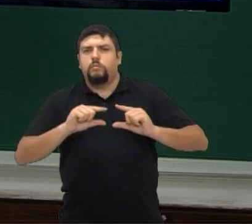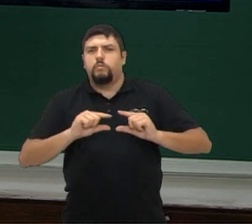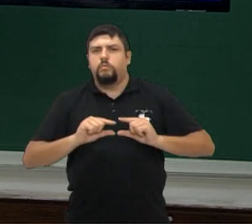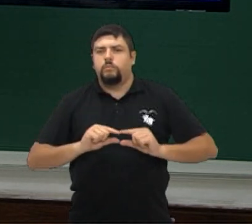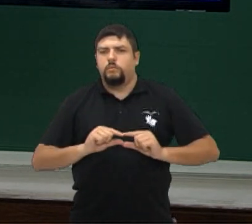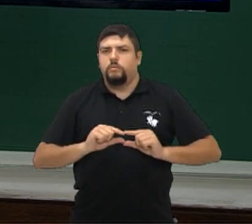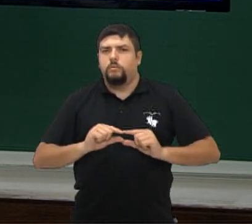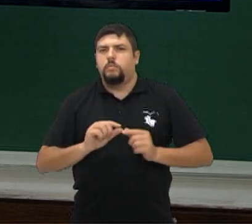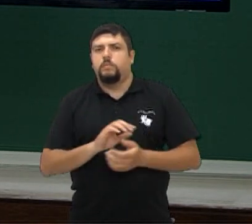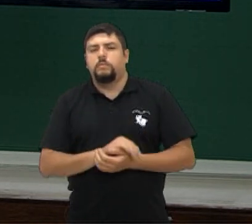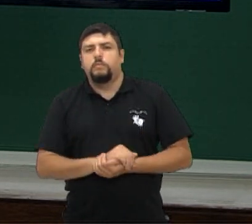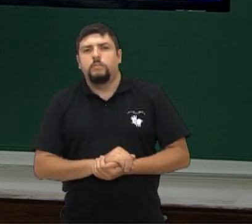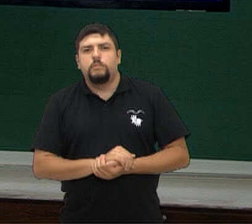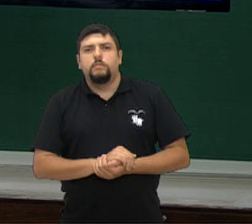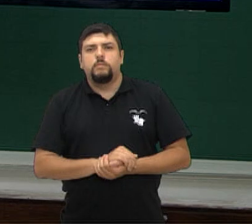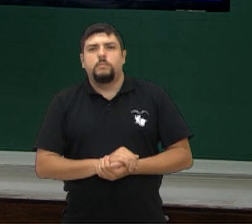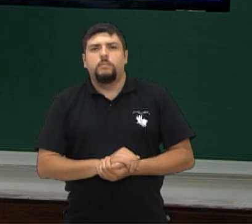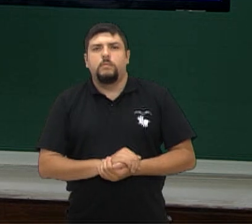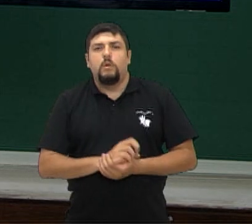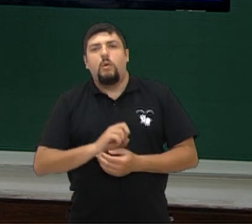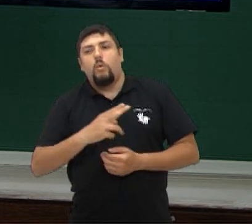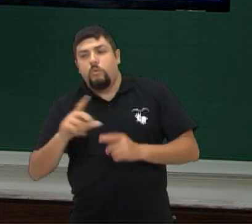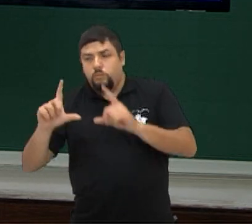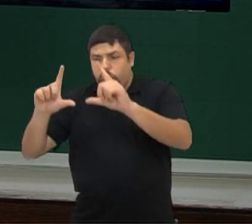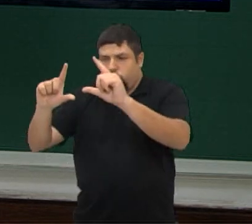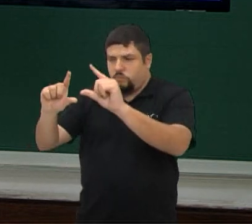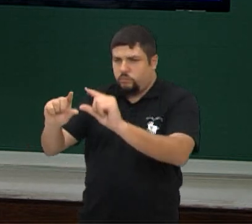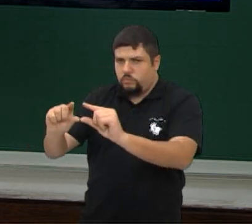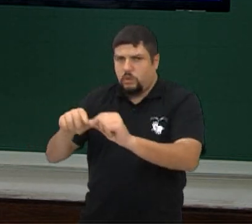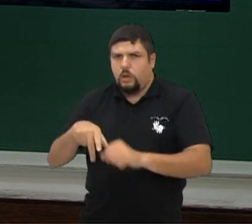temperatura e o Kc aumenta.